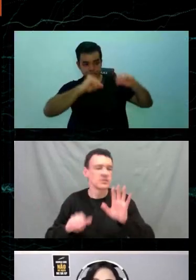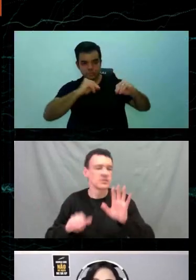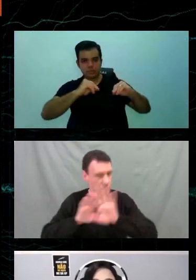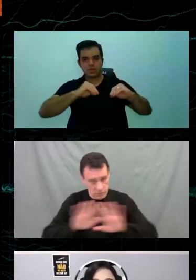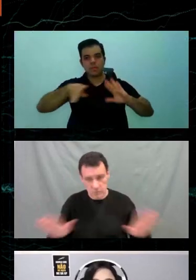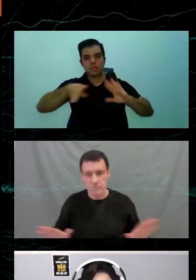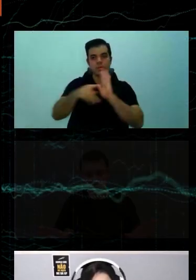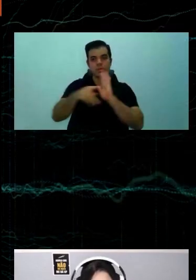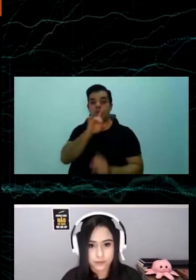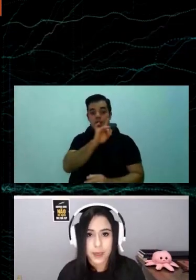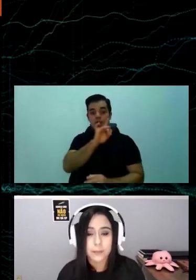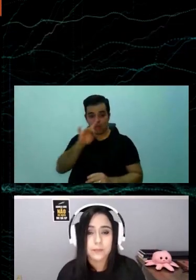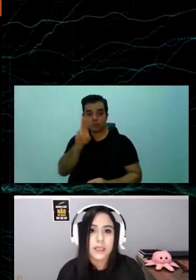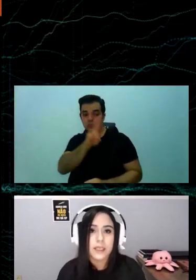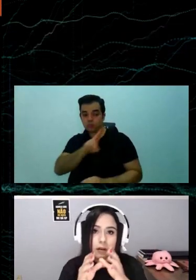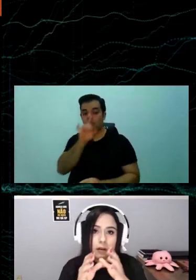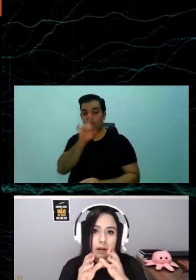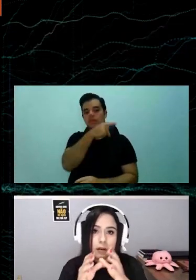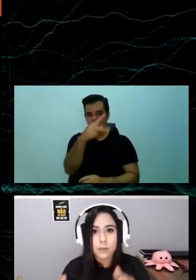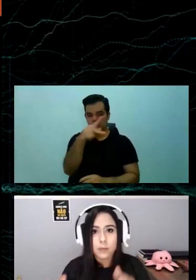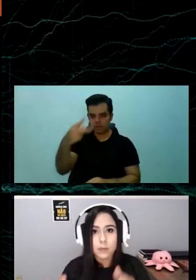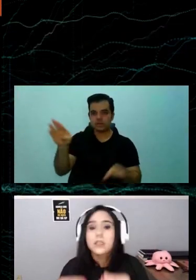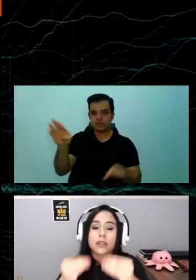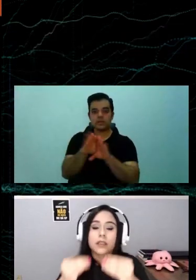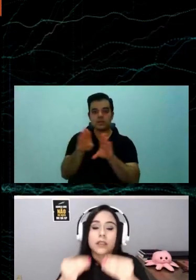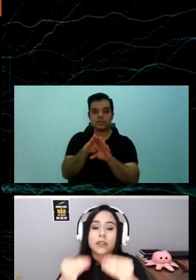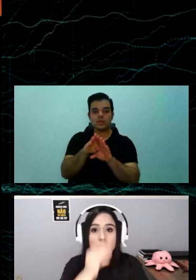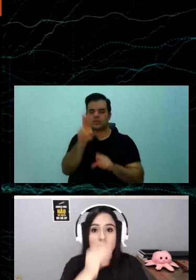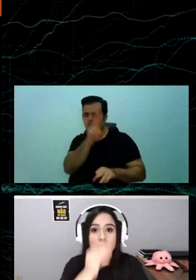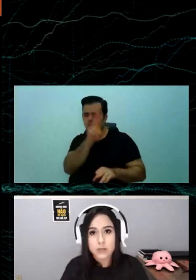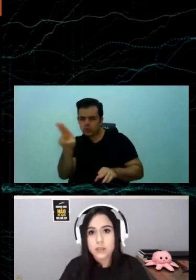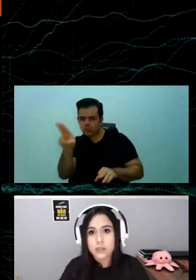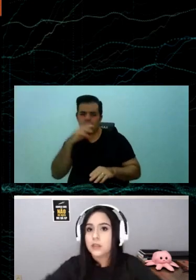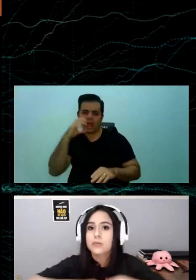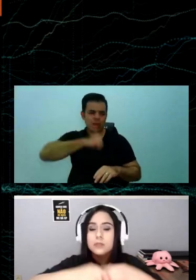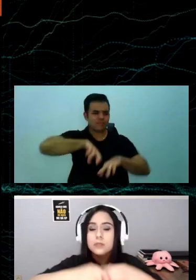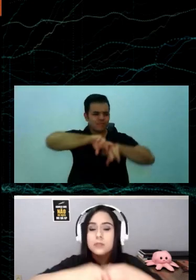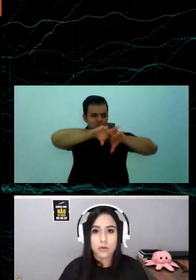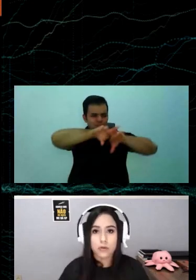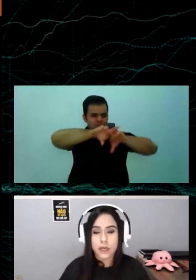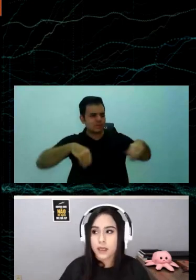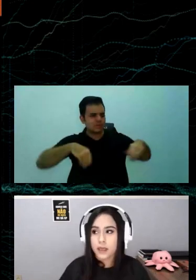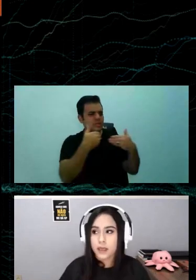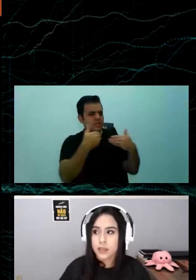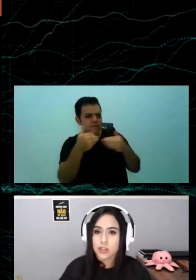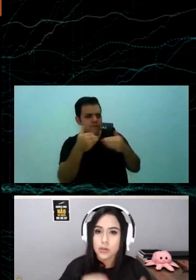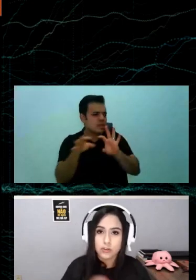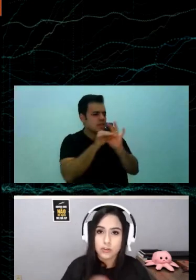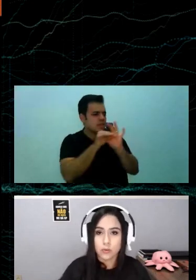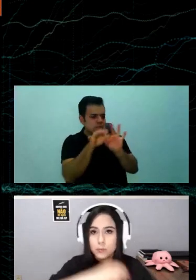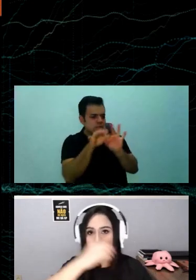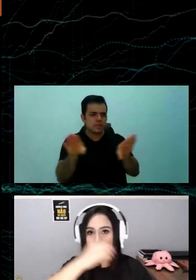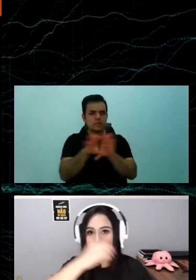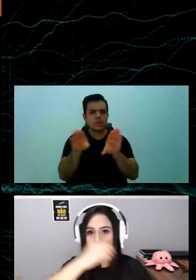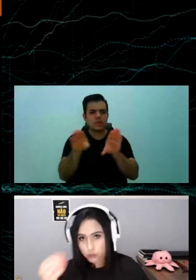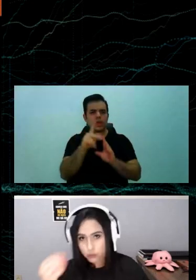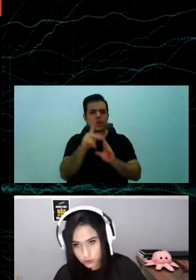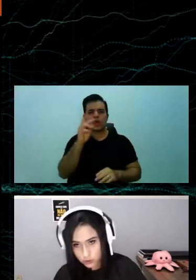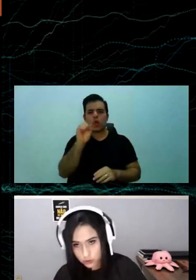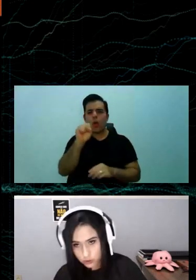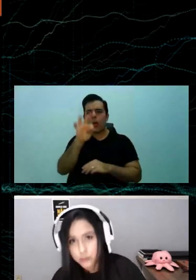cada usuário tenha o seu. Tá bem? E use e abuse das configurações de permissão, tanto de host groups,